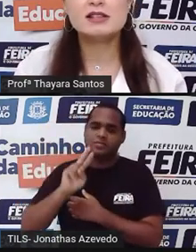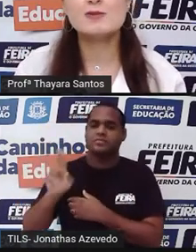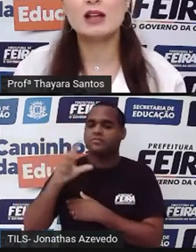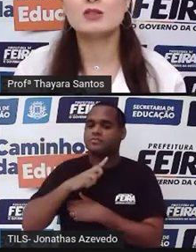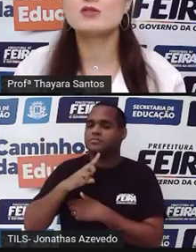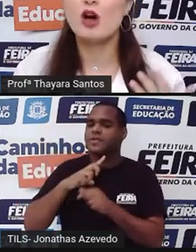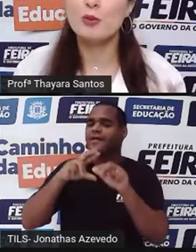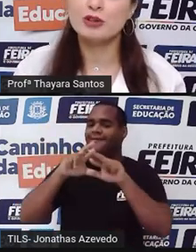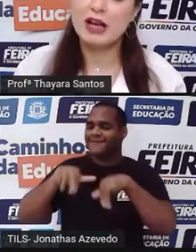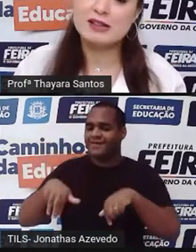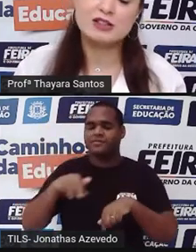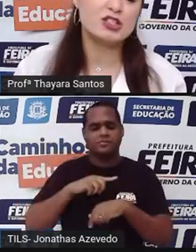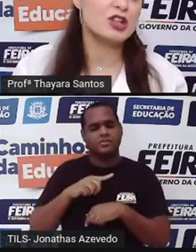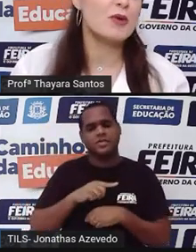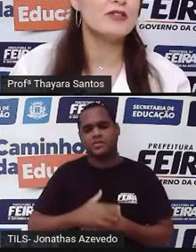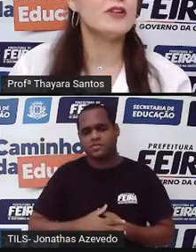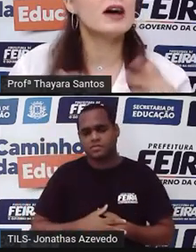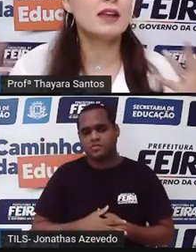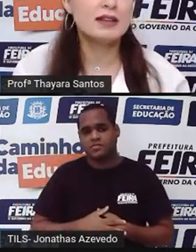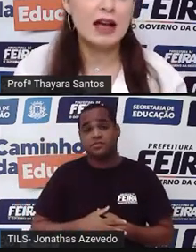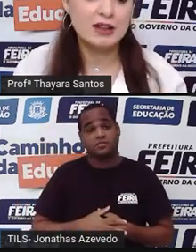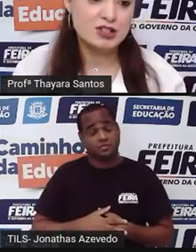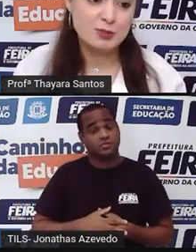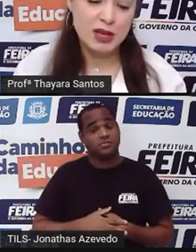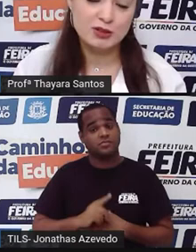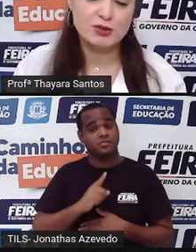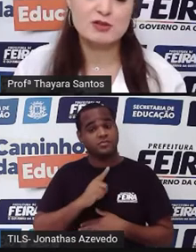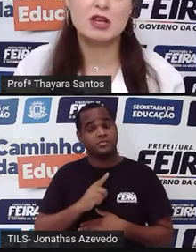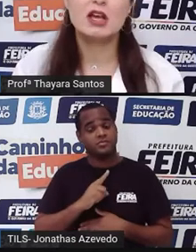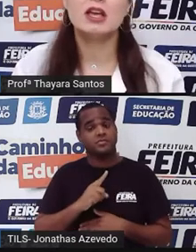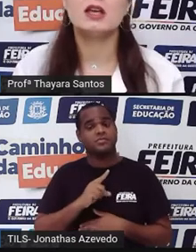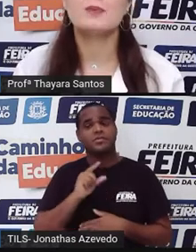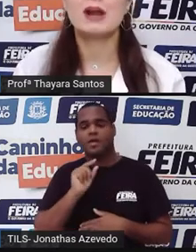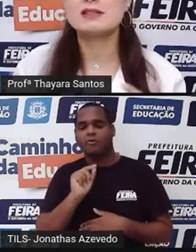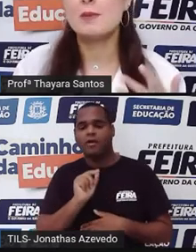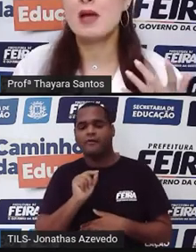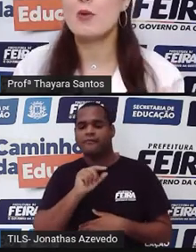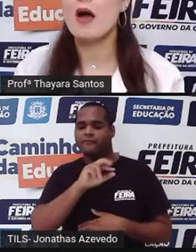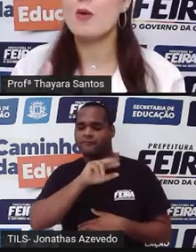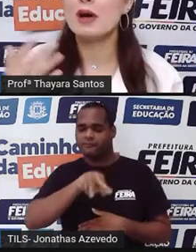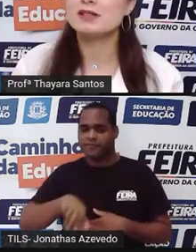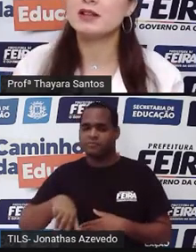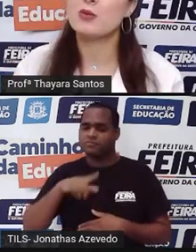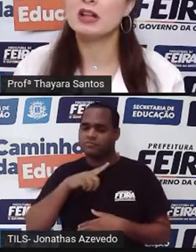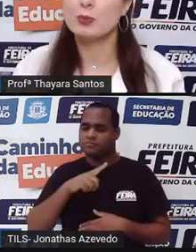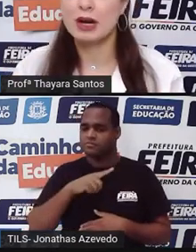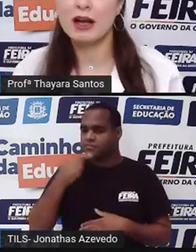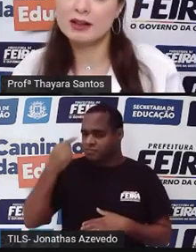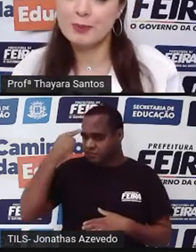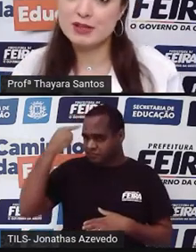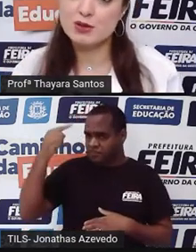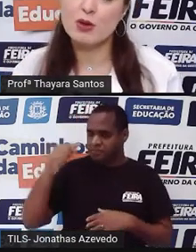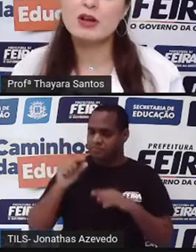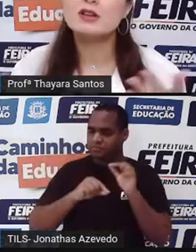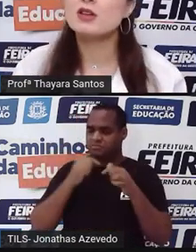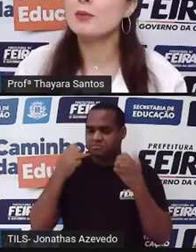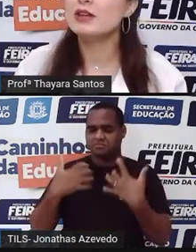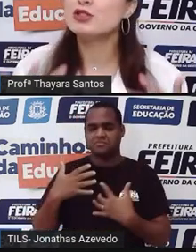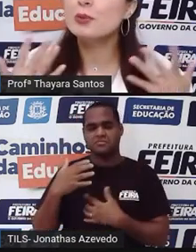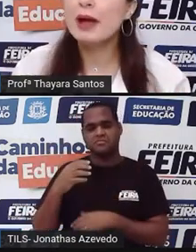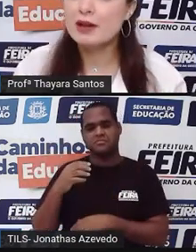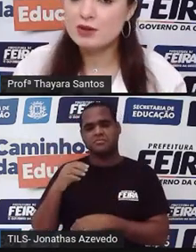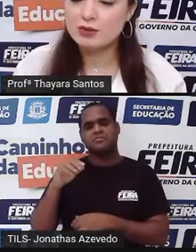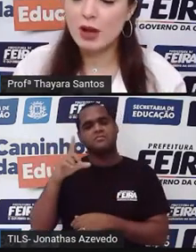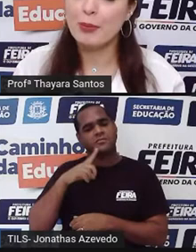e esses métodos hormonais a gente tem uma variedade de métodos e para saber qual é o mais adequado para cada pessoa